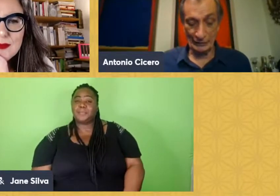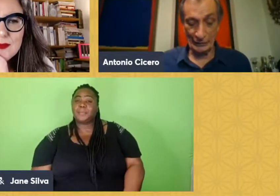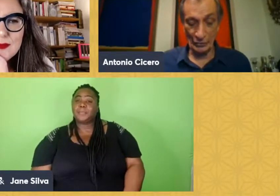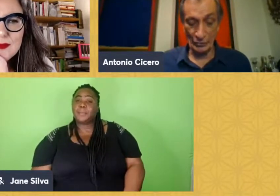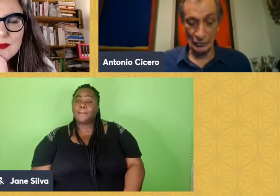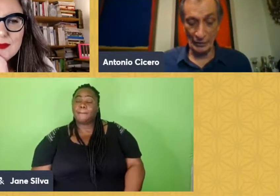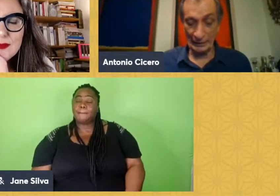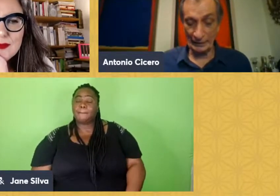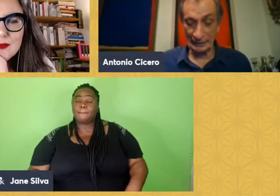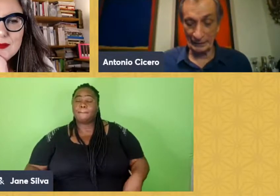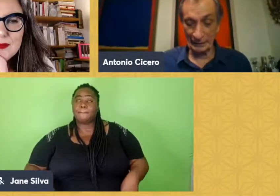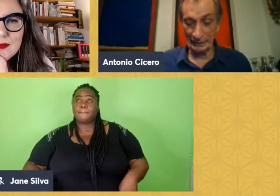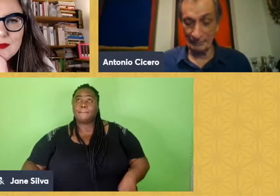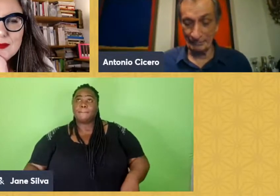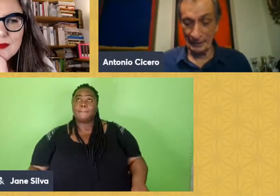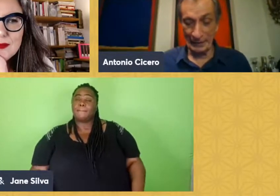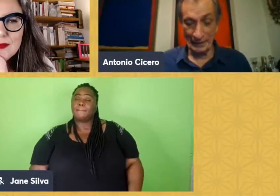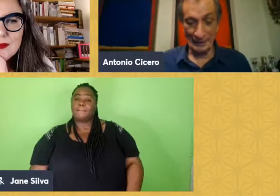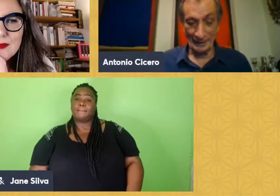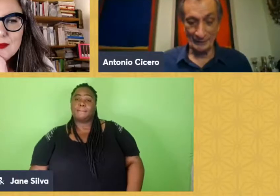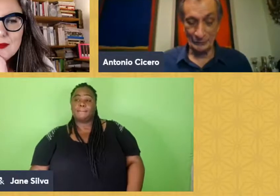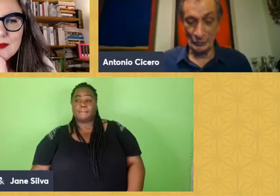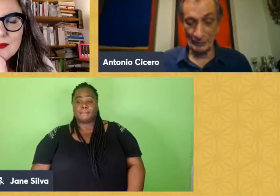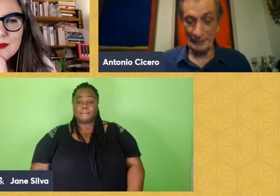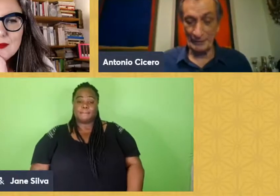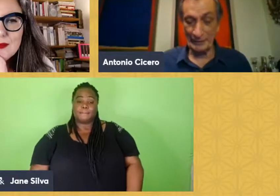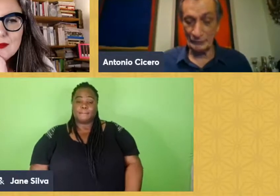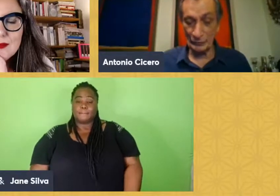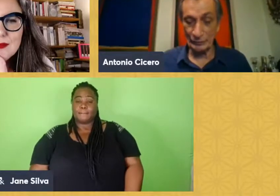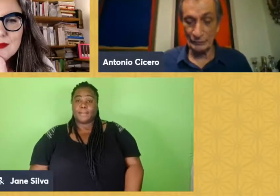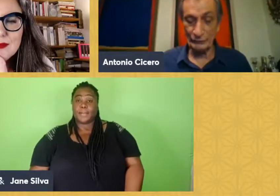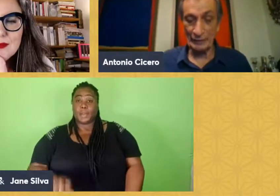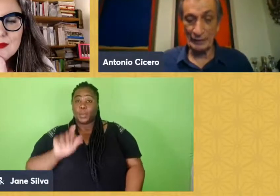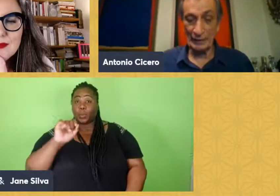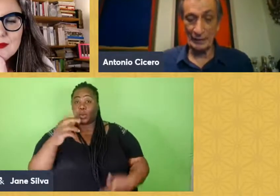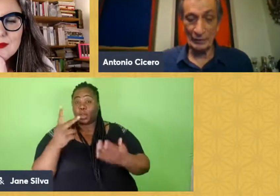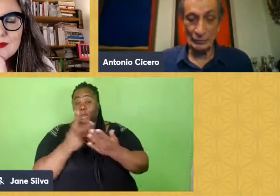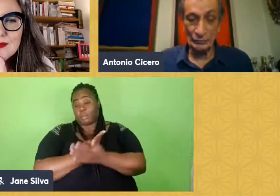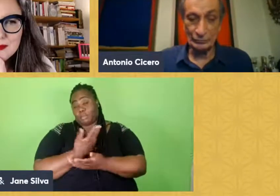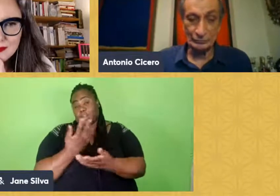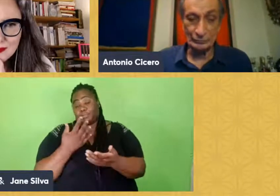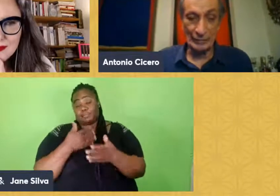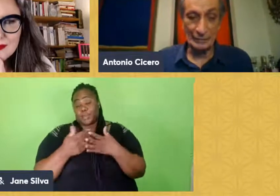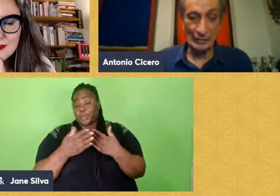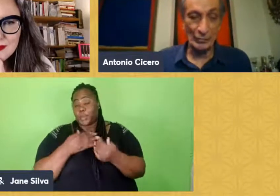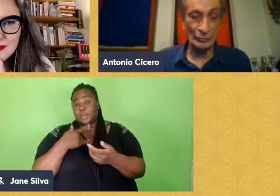o que ocorre é que, de qualquer maneira, a filosofia